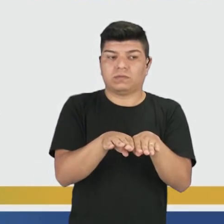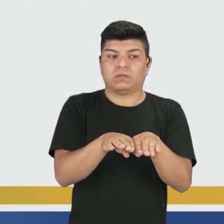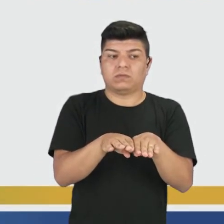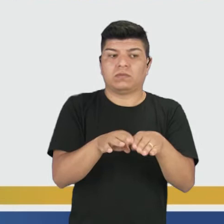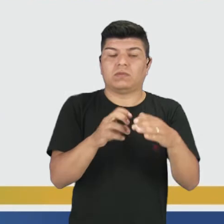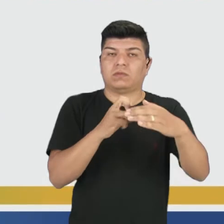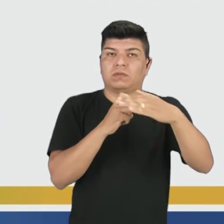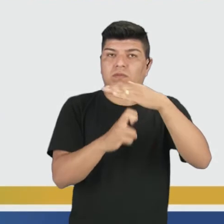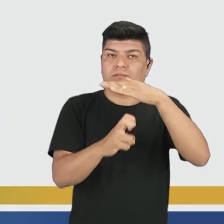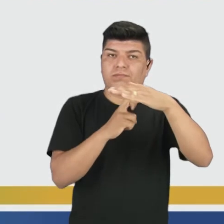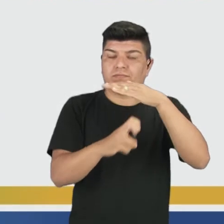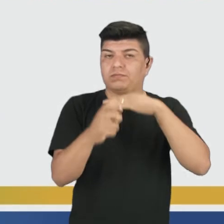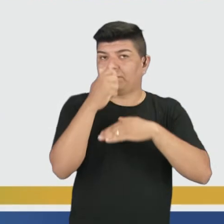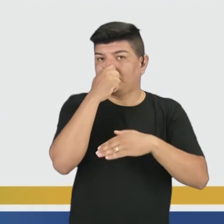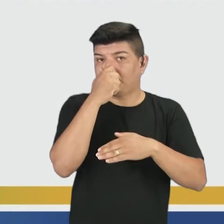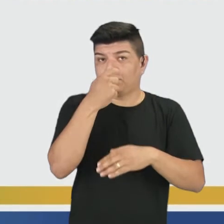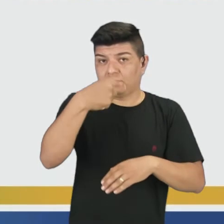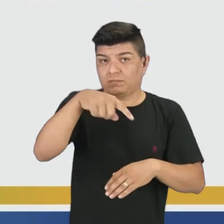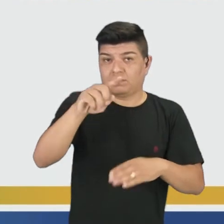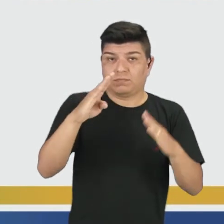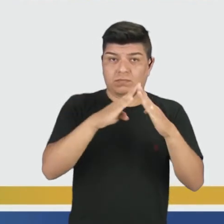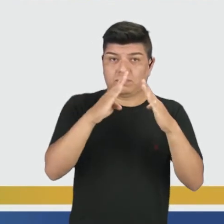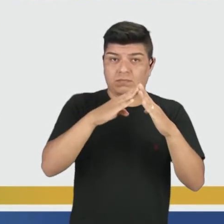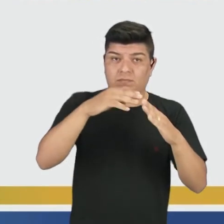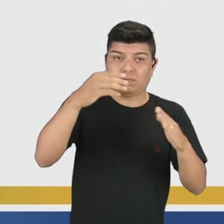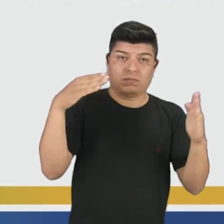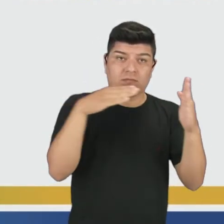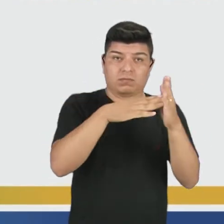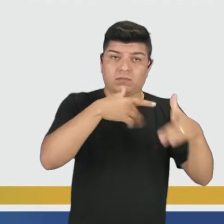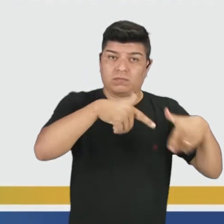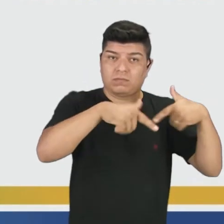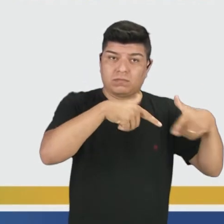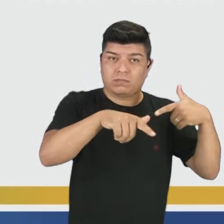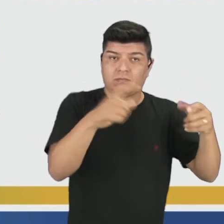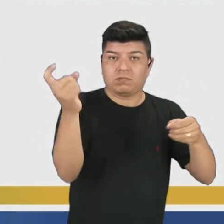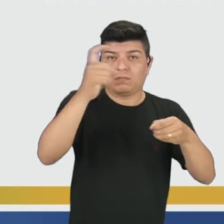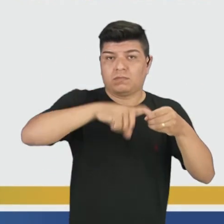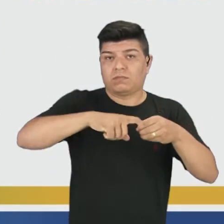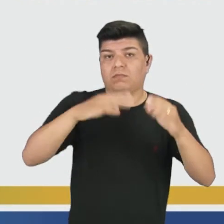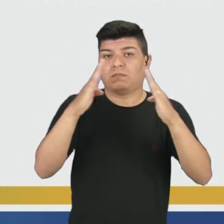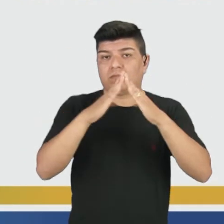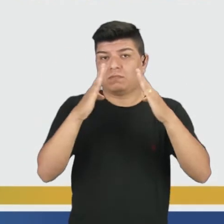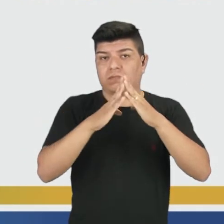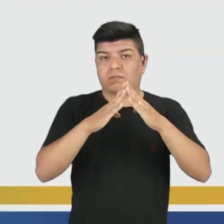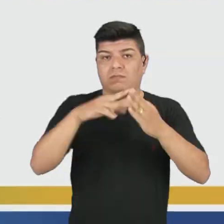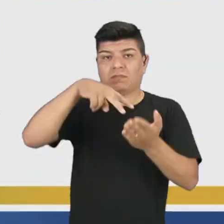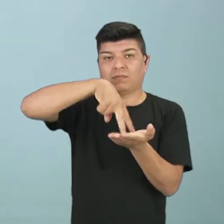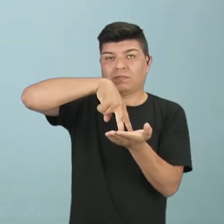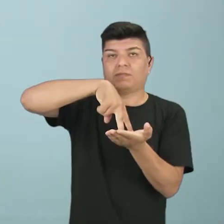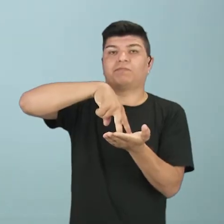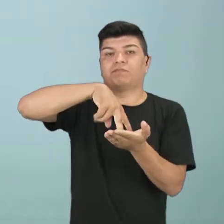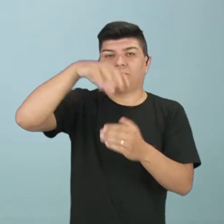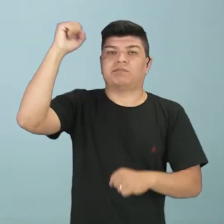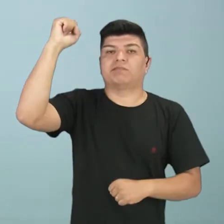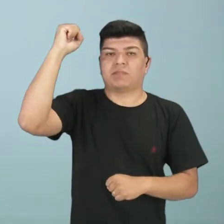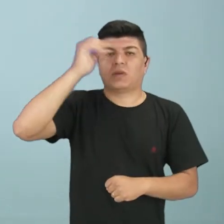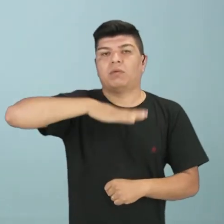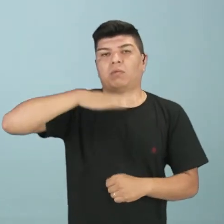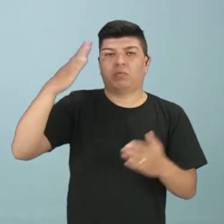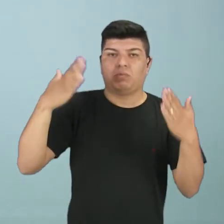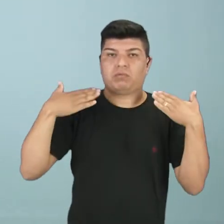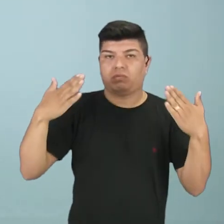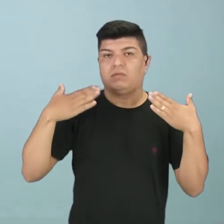do tempo você anda o seu trajeto de casa para o trabalho e do trabalho para casa em pé e naquele